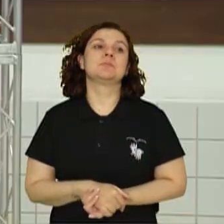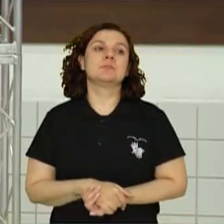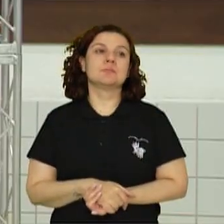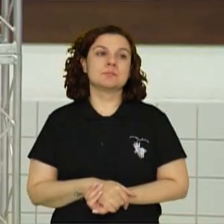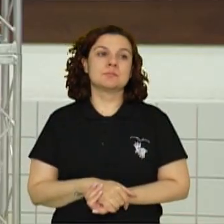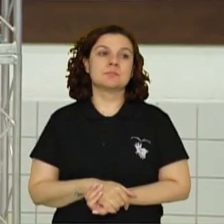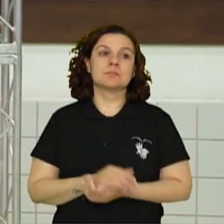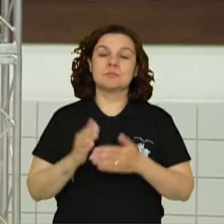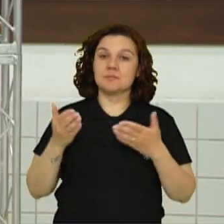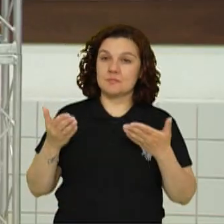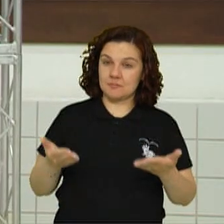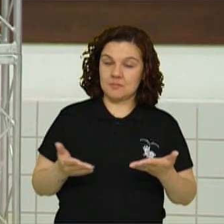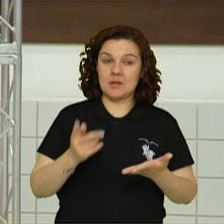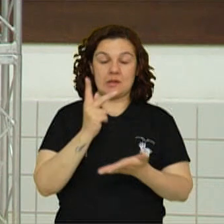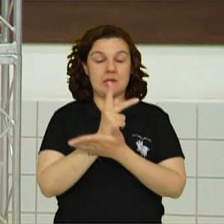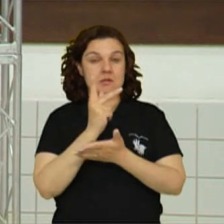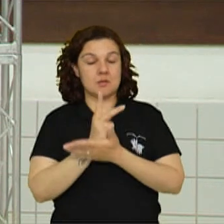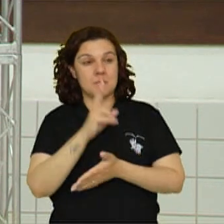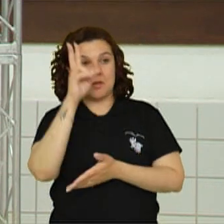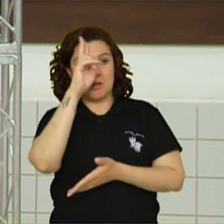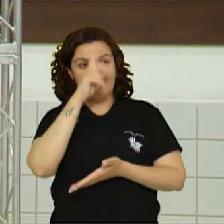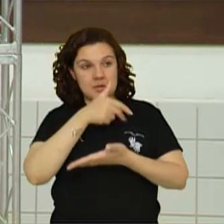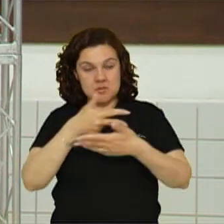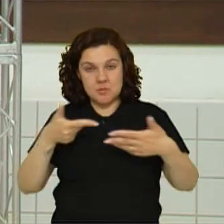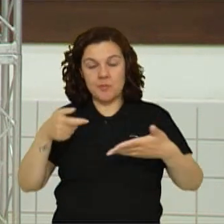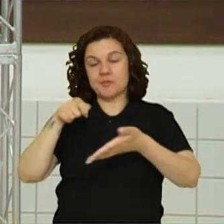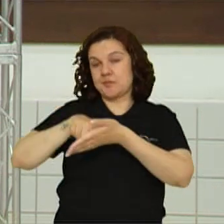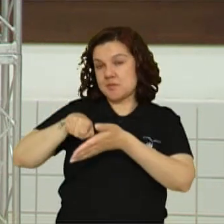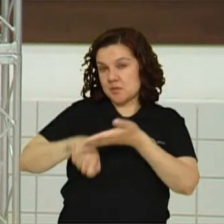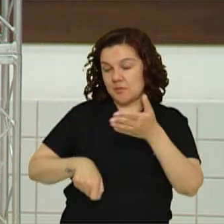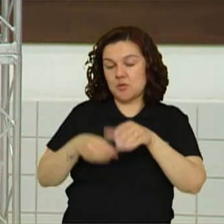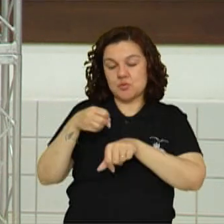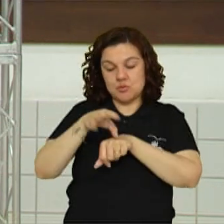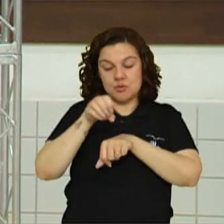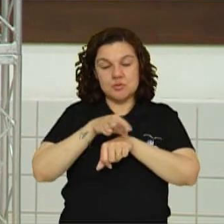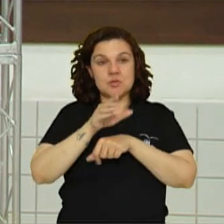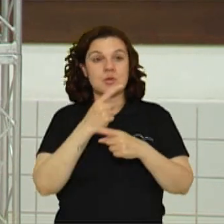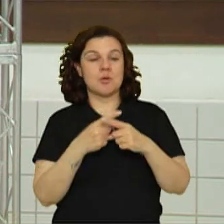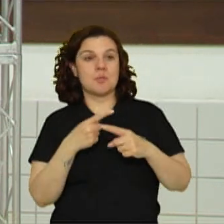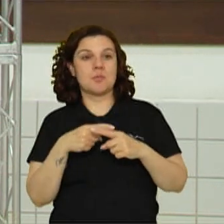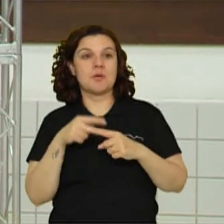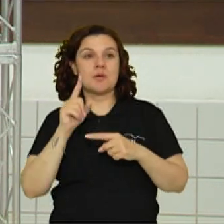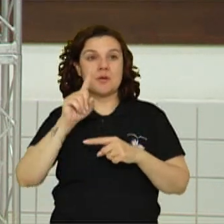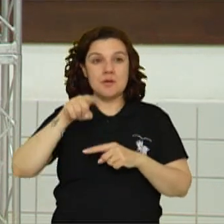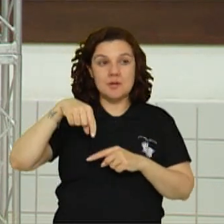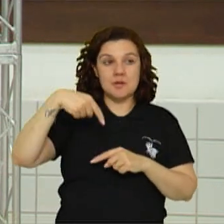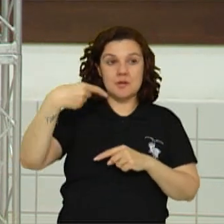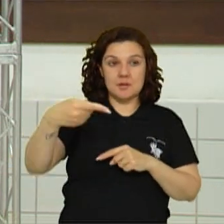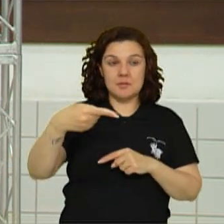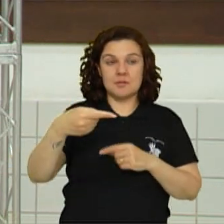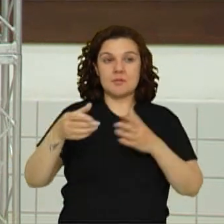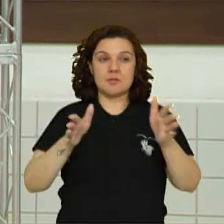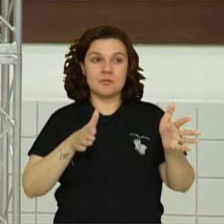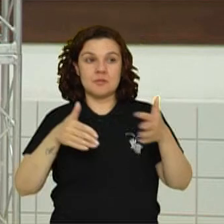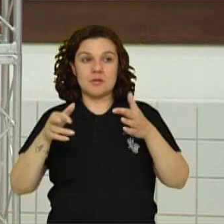tá bom? Sempre bom registrar as coisas que a gente vai falando aqui, as dicas, né? Para que você depois consiga